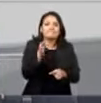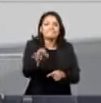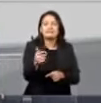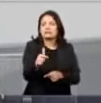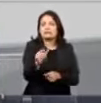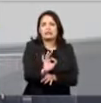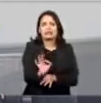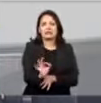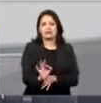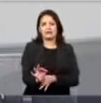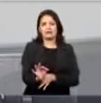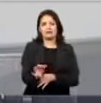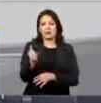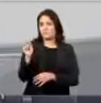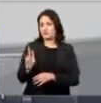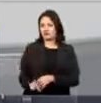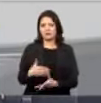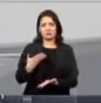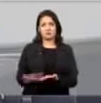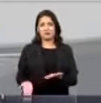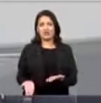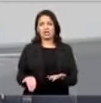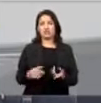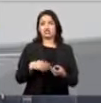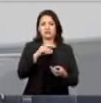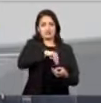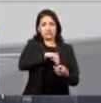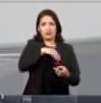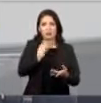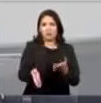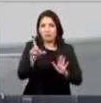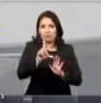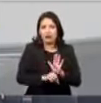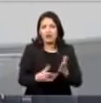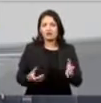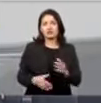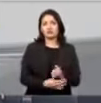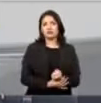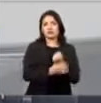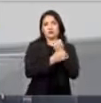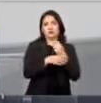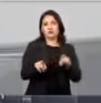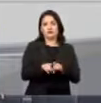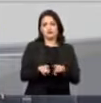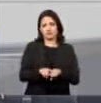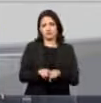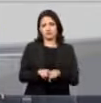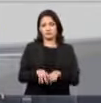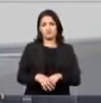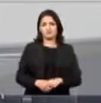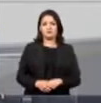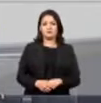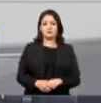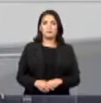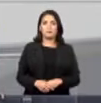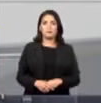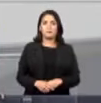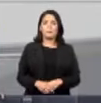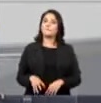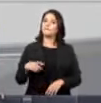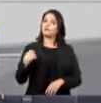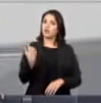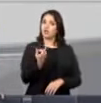de suas aposentadorias, dos seus salários, da sua segurança, que é importante e necessária. O que nós